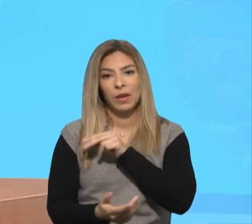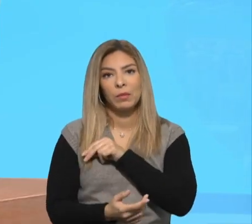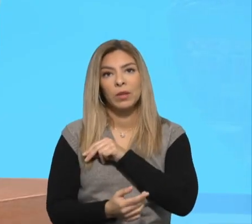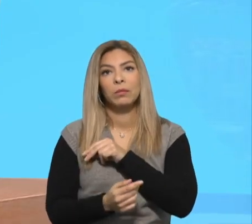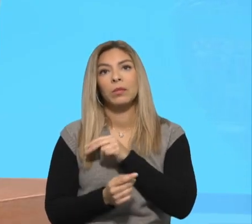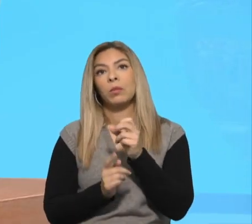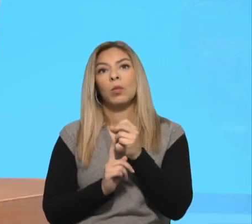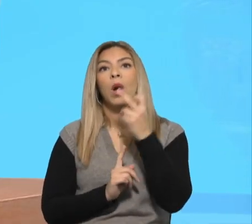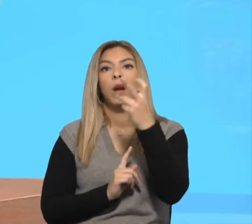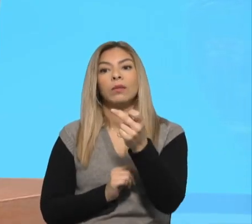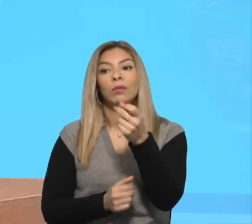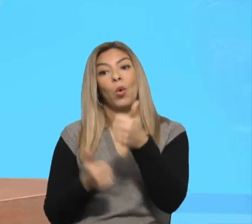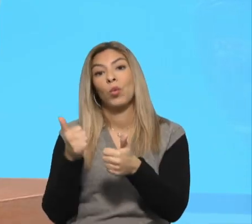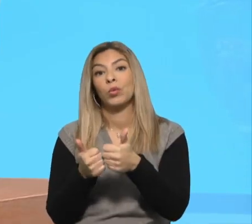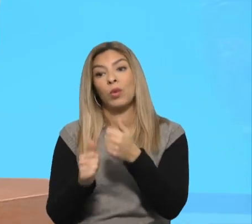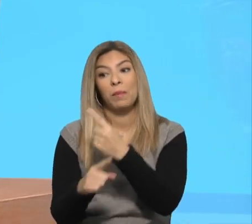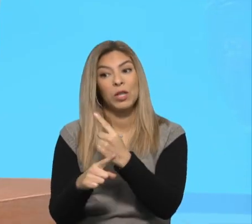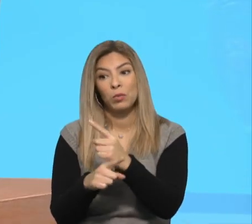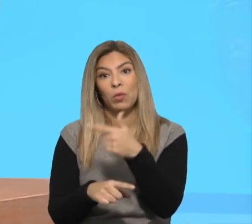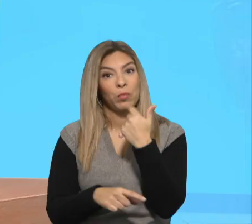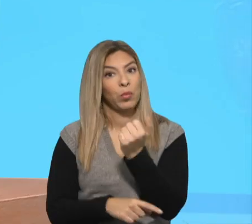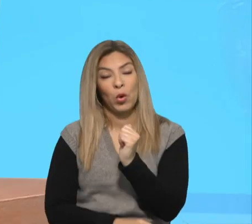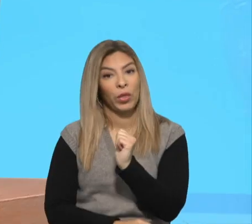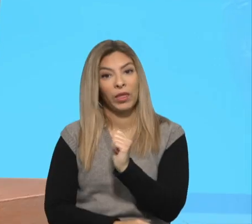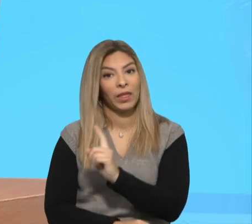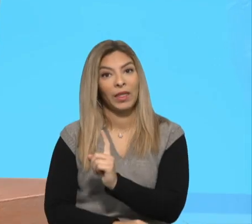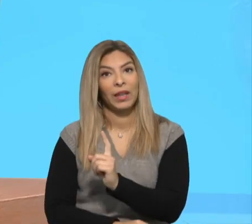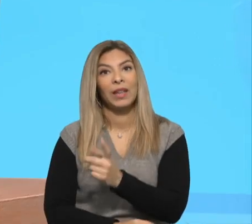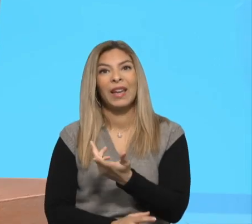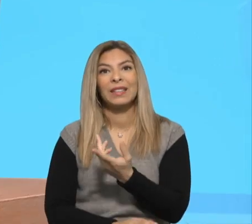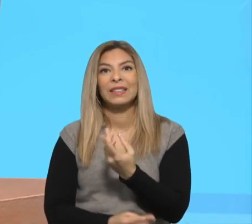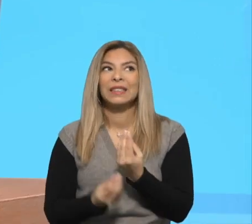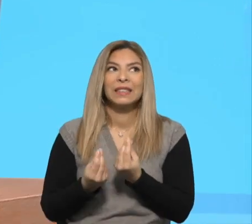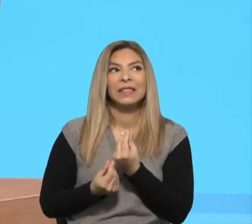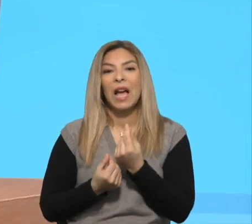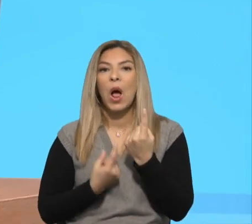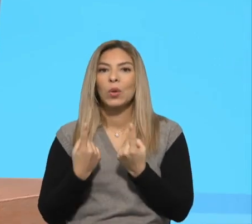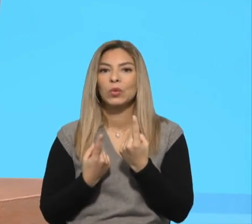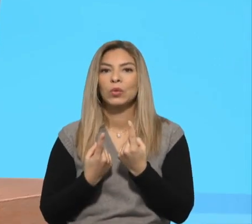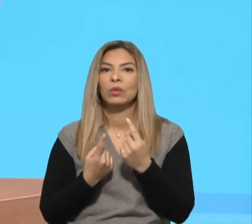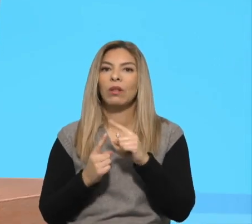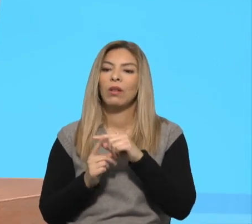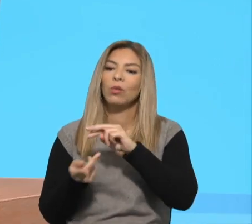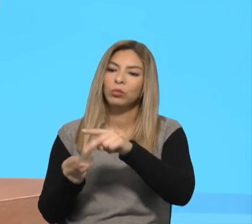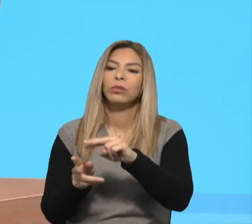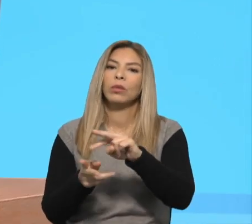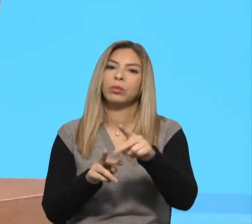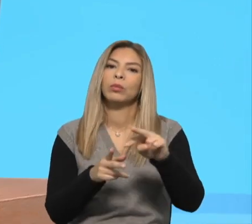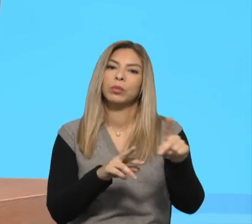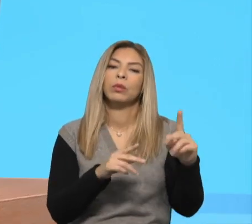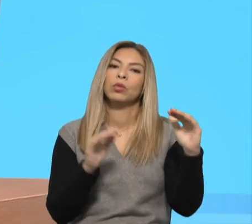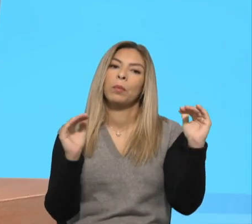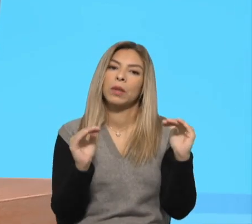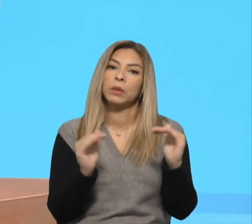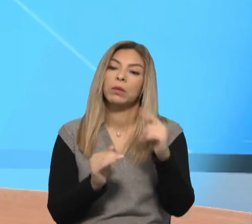no ano a seguir já não podem concorrer. Okay. E, portanto, vamos perdendo aqui um conjunto de presépios todos os anos. Também é um estímulo